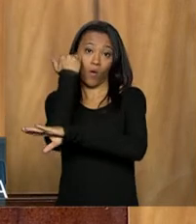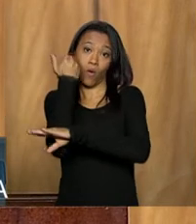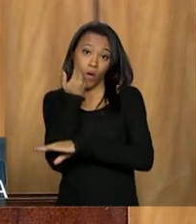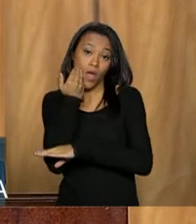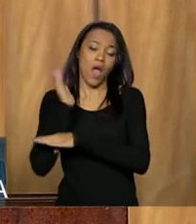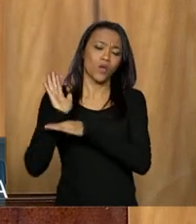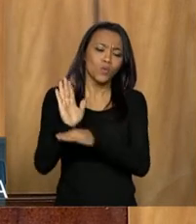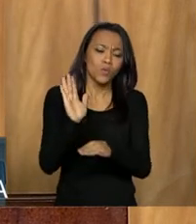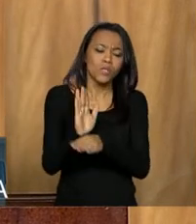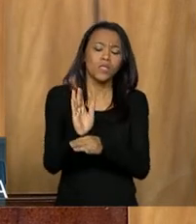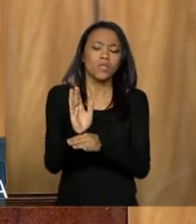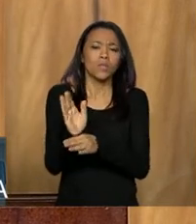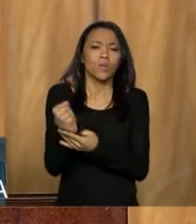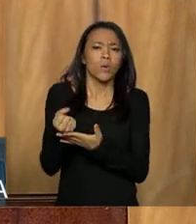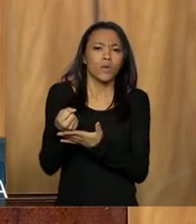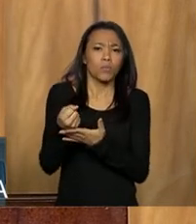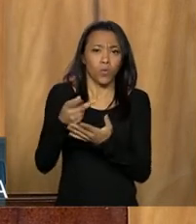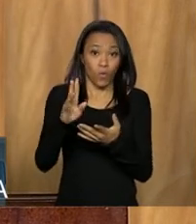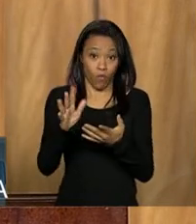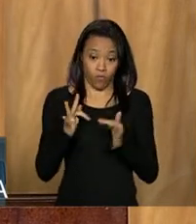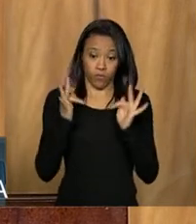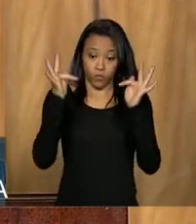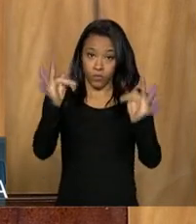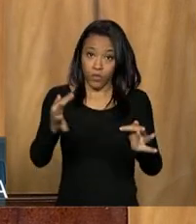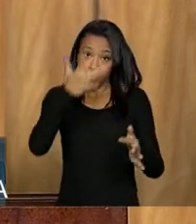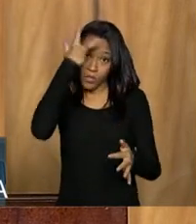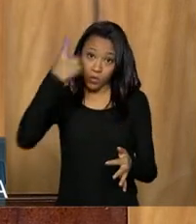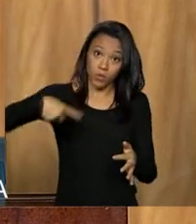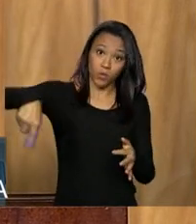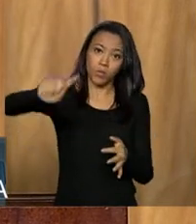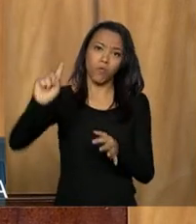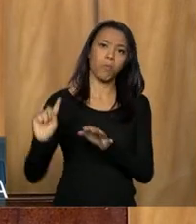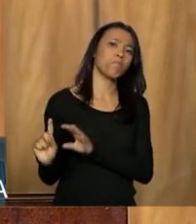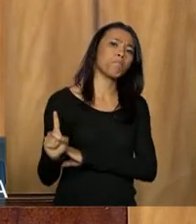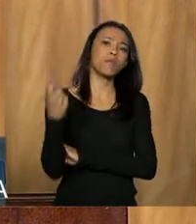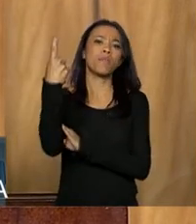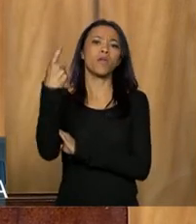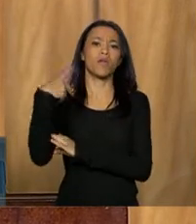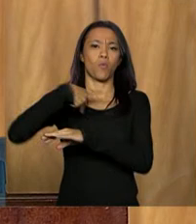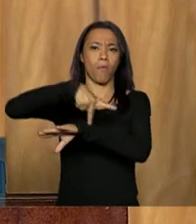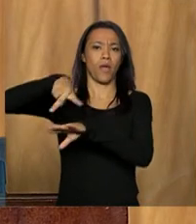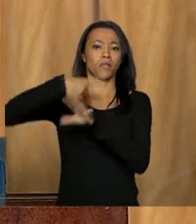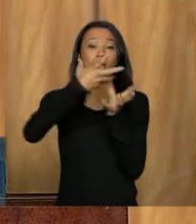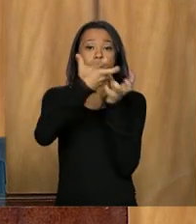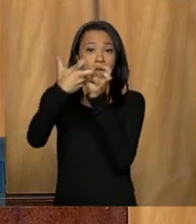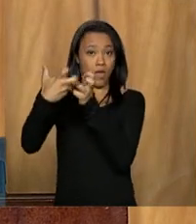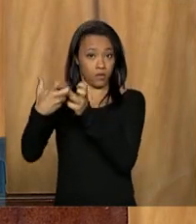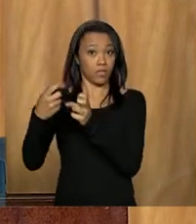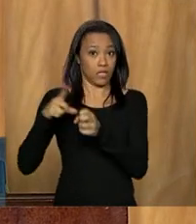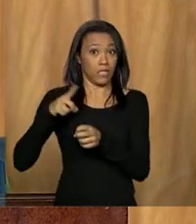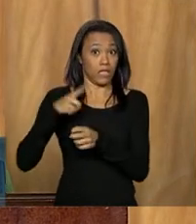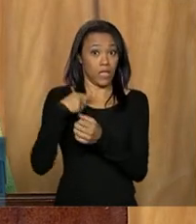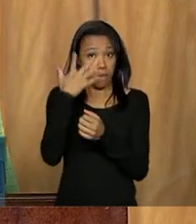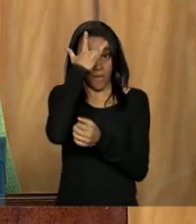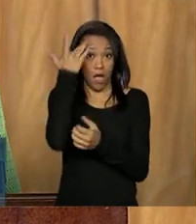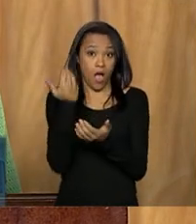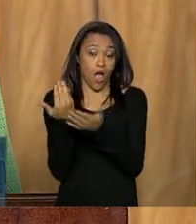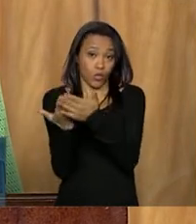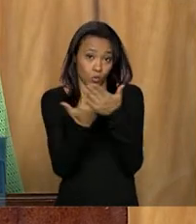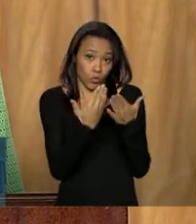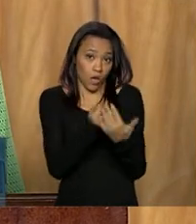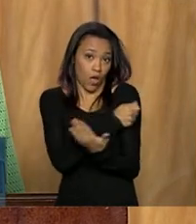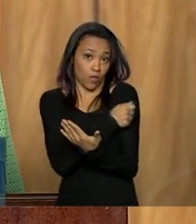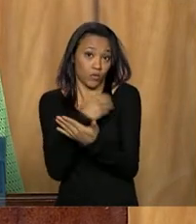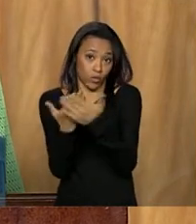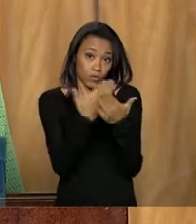entre gerações futuras dos dois países, pois ela foi o primeiro país asiático a acolher, além de ter o maior número de estudantes, do Ciências